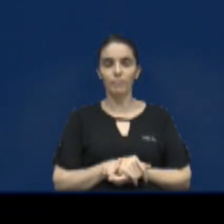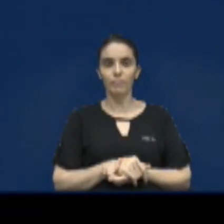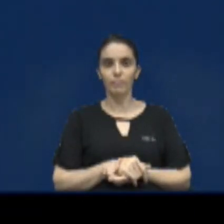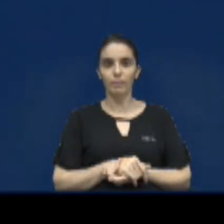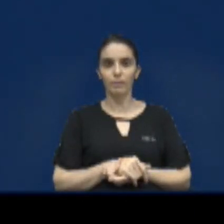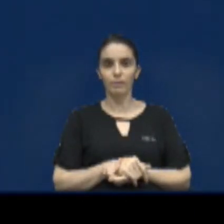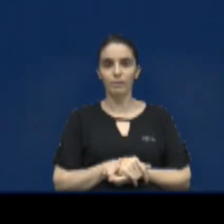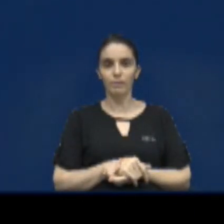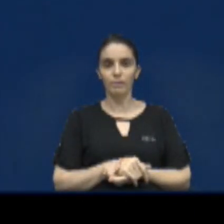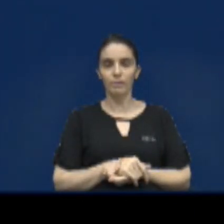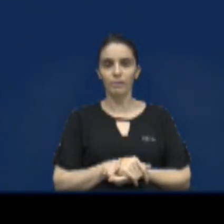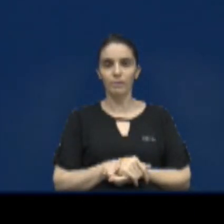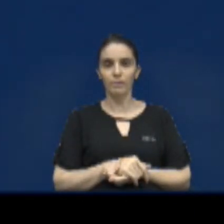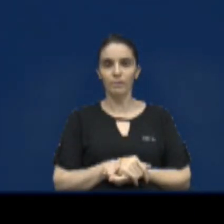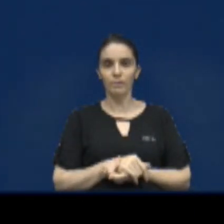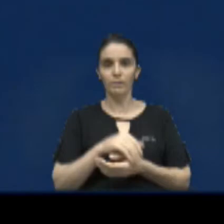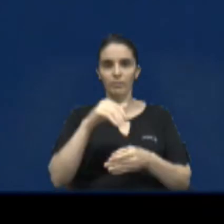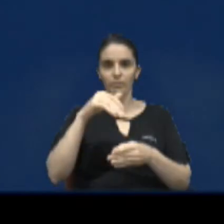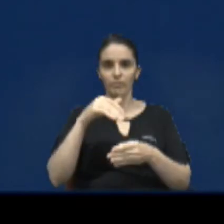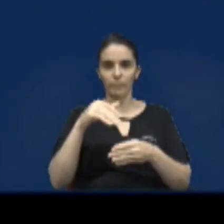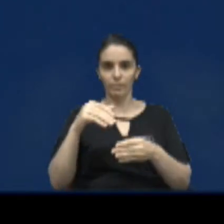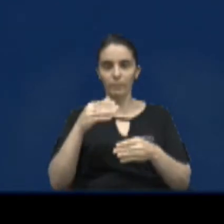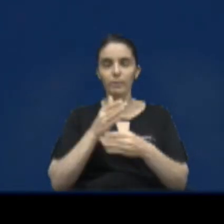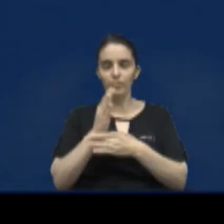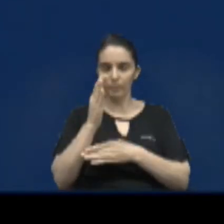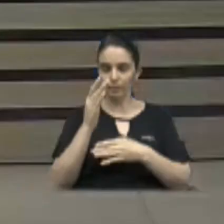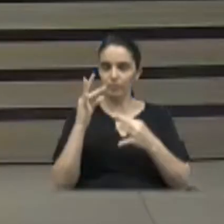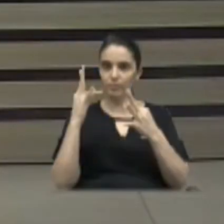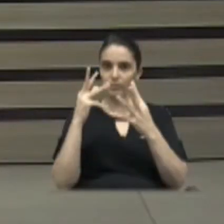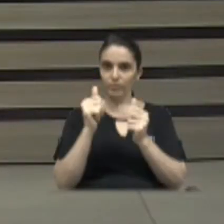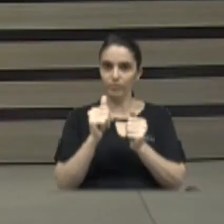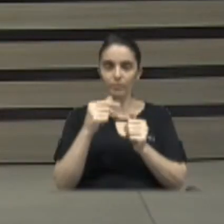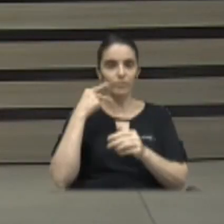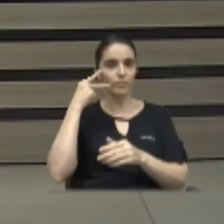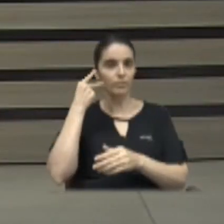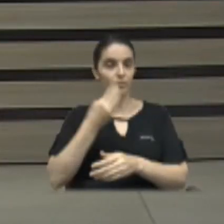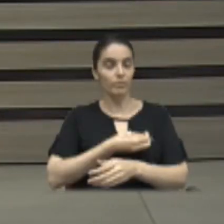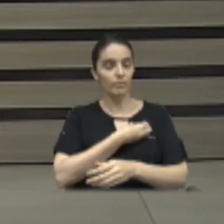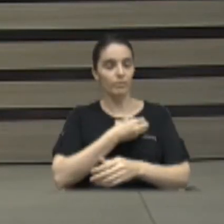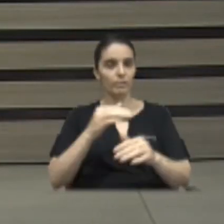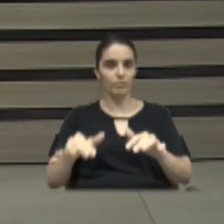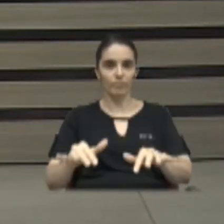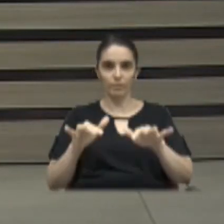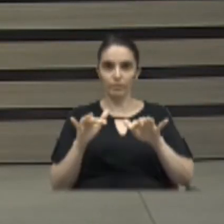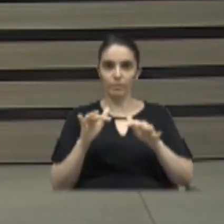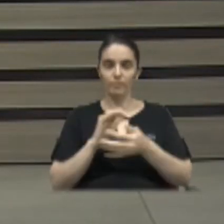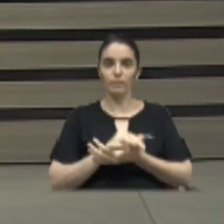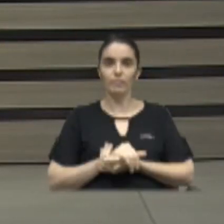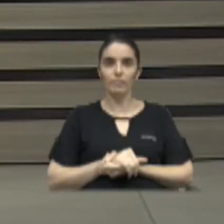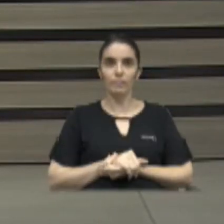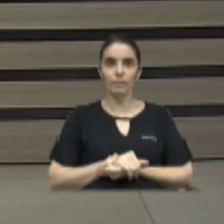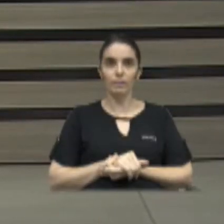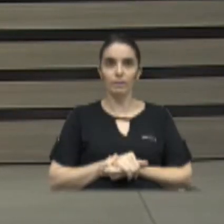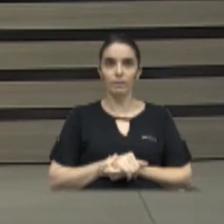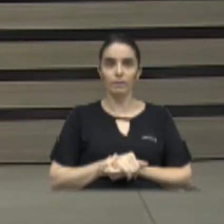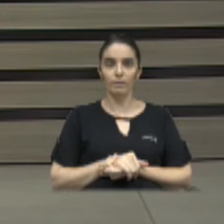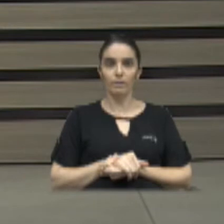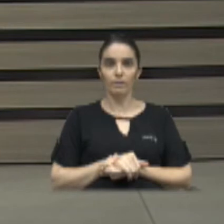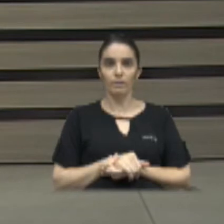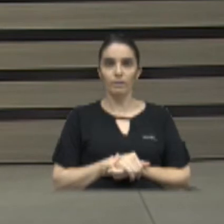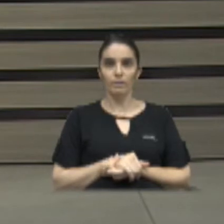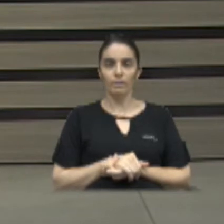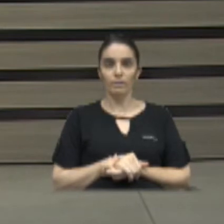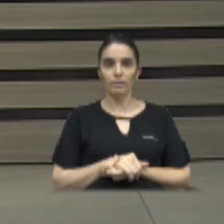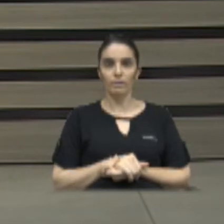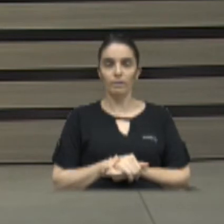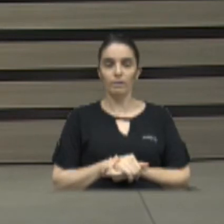A moção 27 foi aprovada por todos os vereadores presentes no plenário. Como a gente faz, a gente